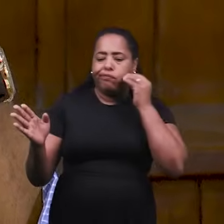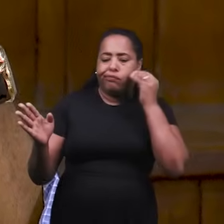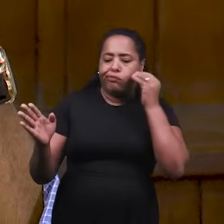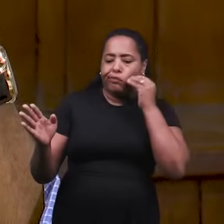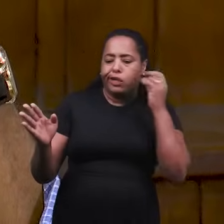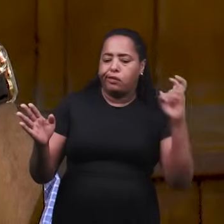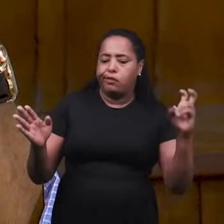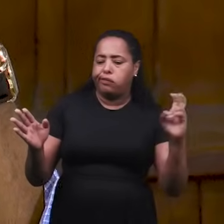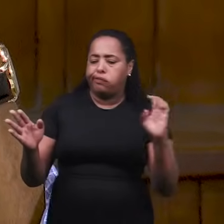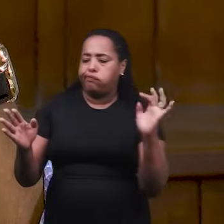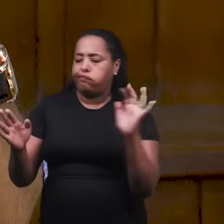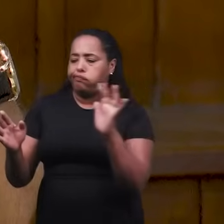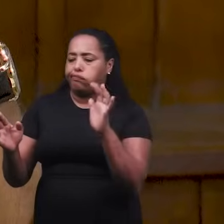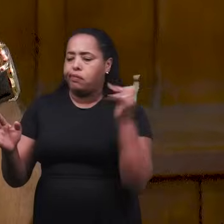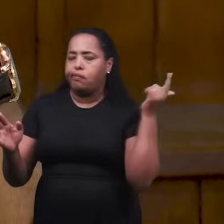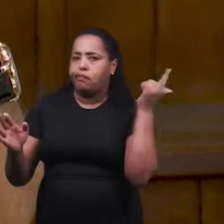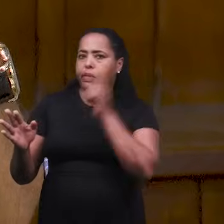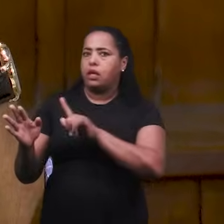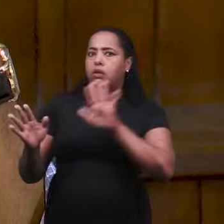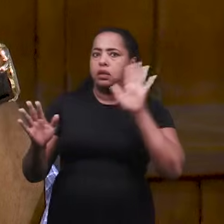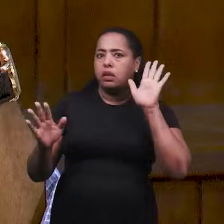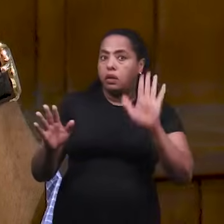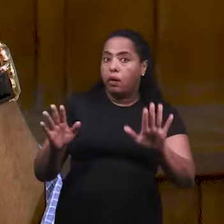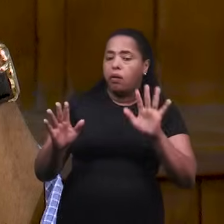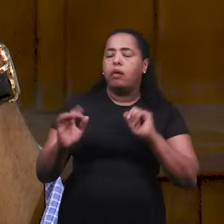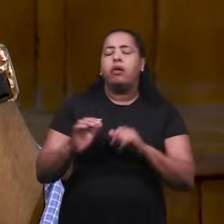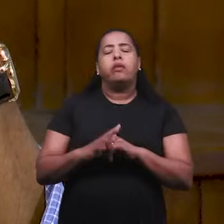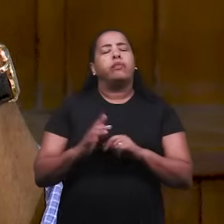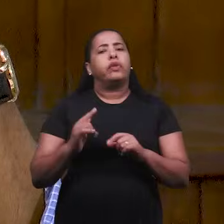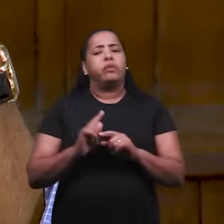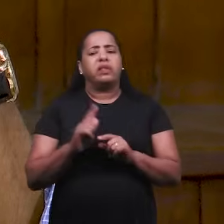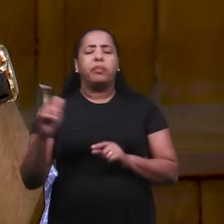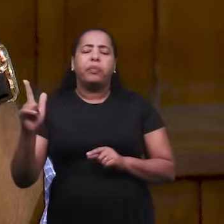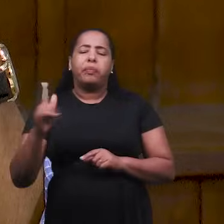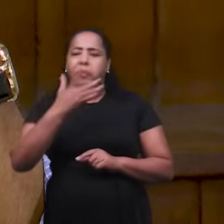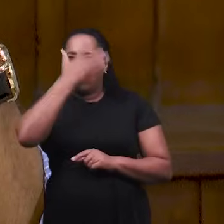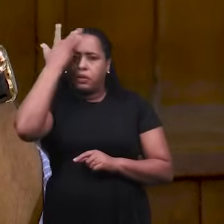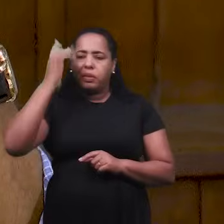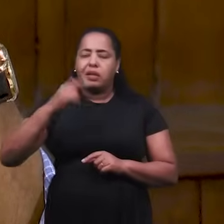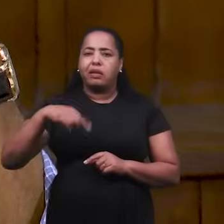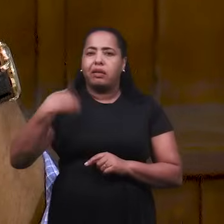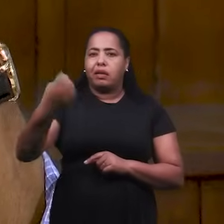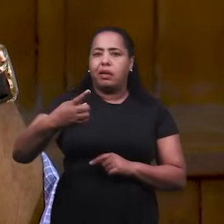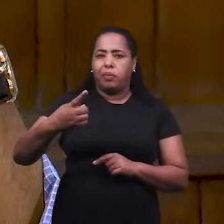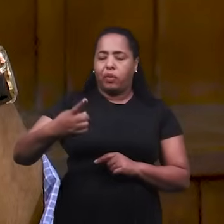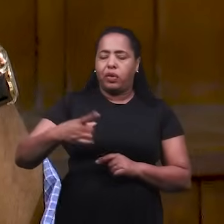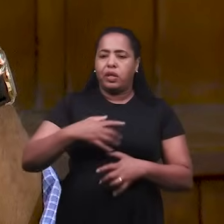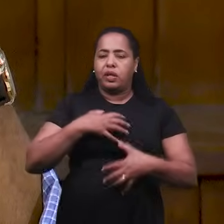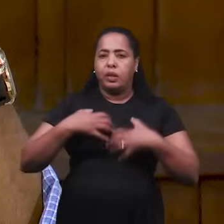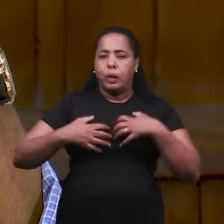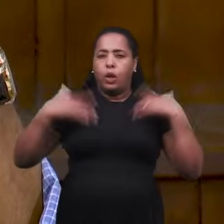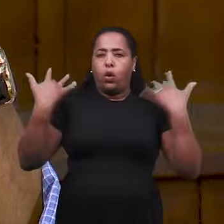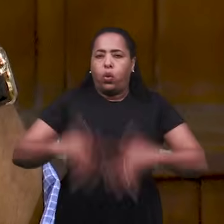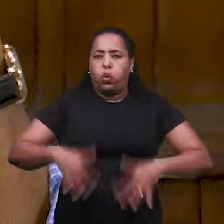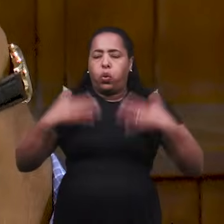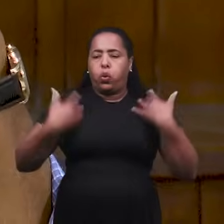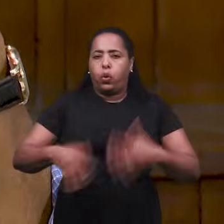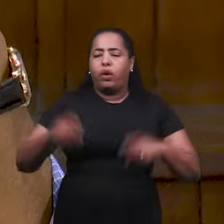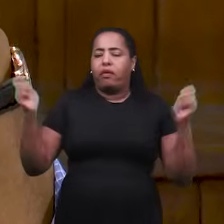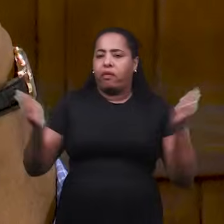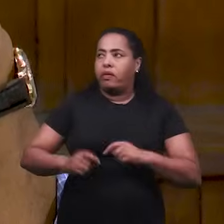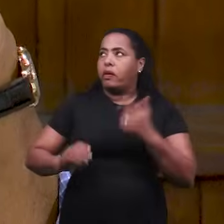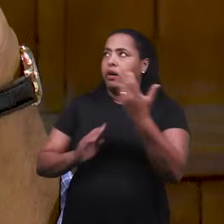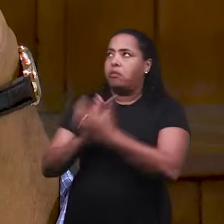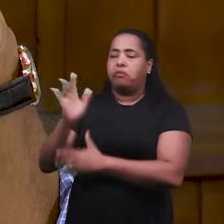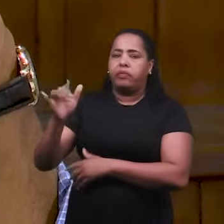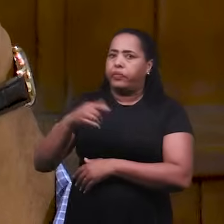pensa que depois, na grande tribulação, vai ter um jeitinho de entrar na eternidade. Não vai ter jeito não, hein? A igreja tem que estar